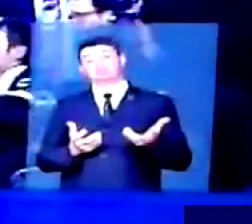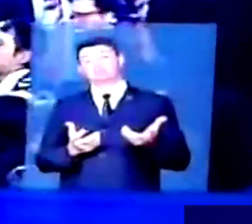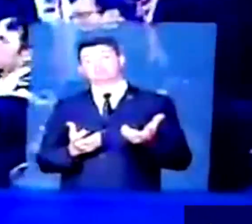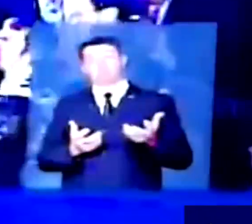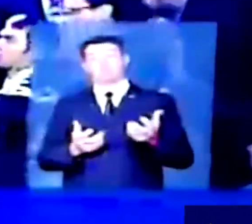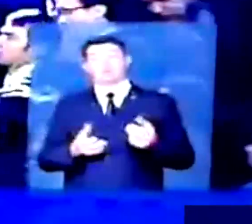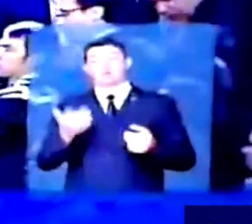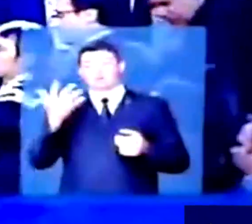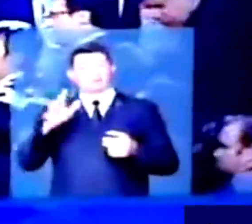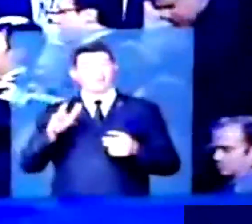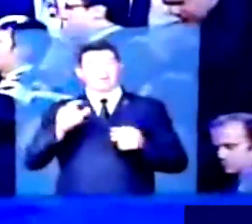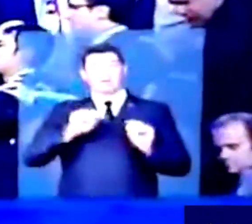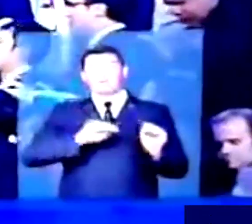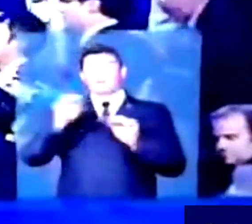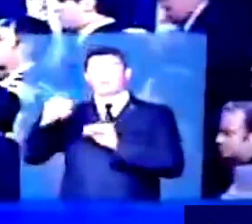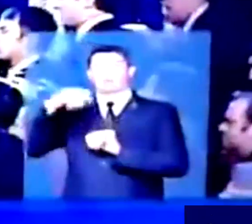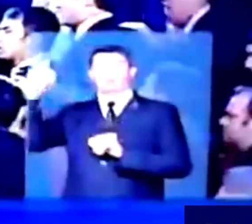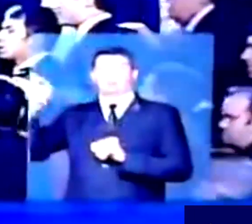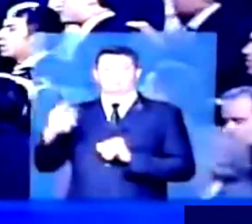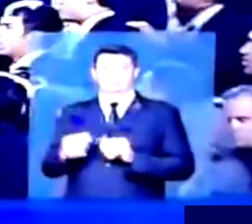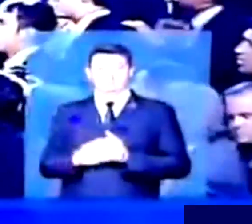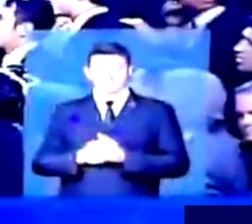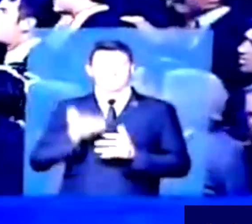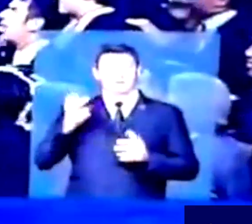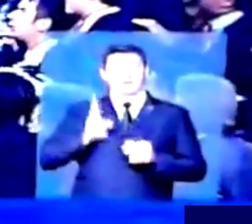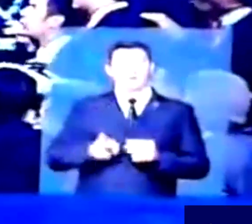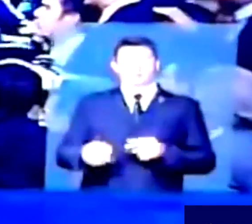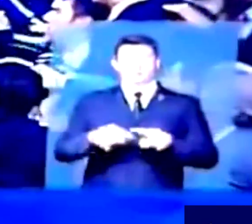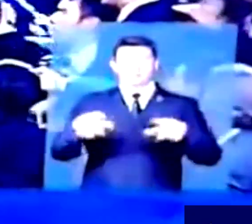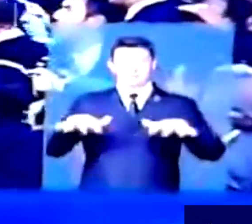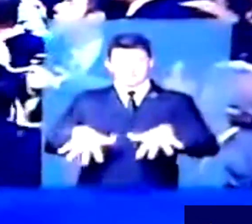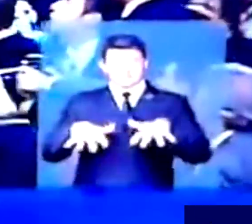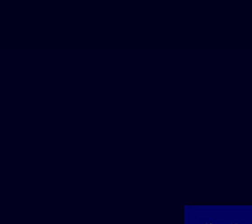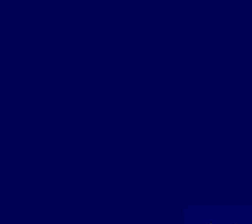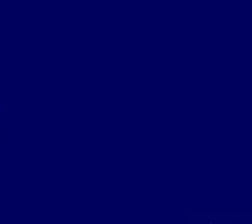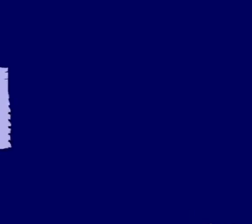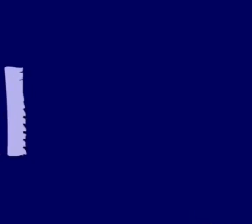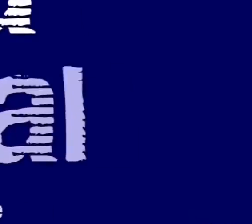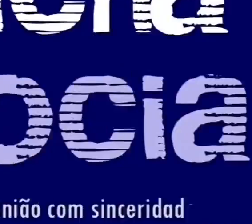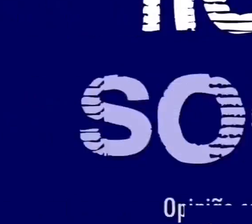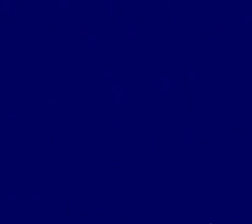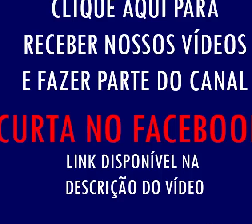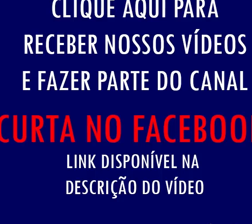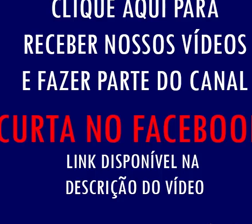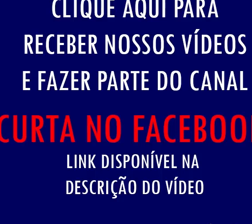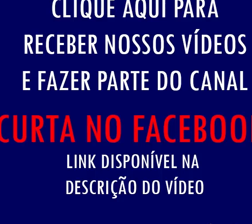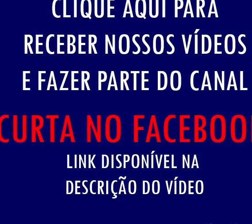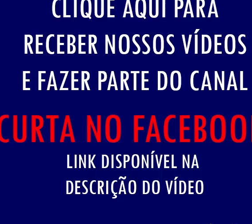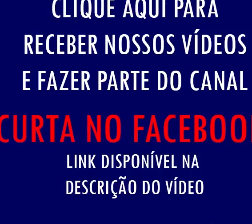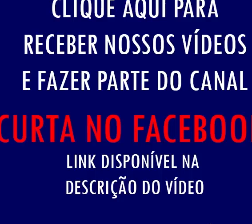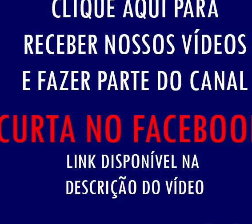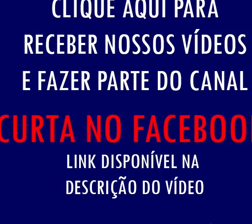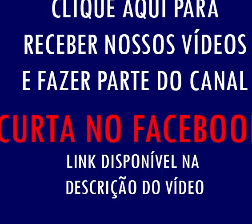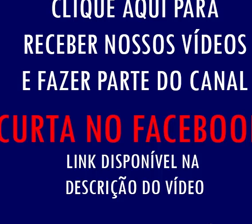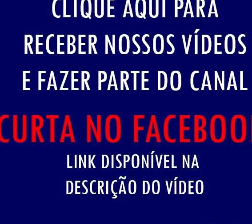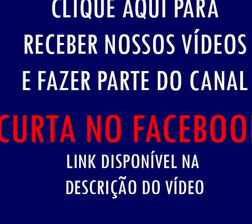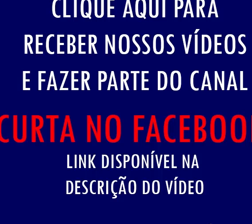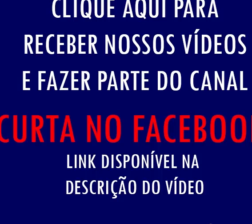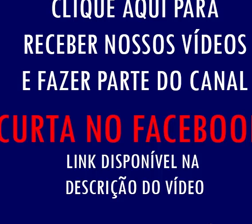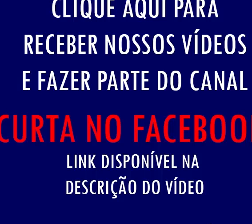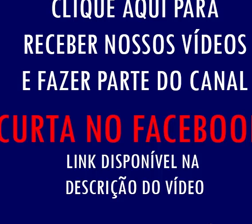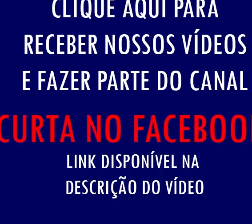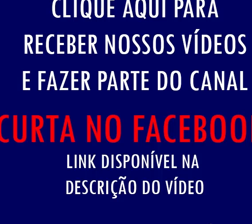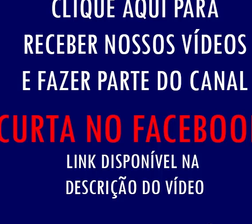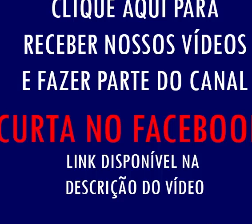o adiamento desta apreciação, o encerramento da sessão e o adiamento... Fidel Castro e Cuba